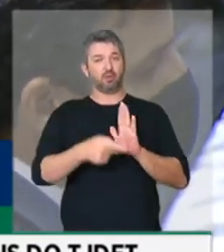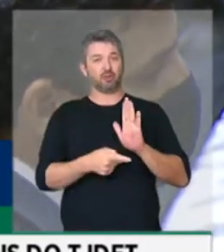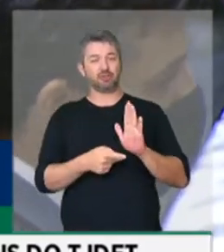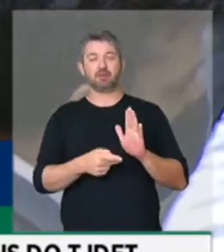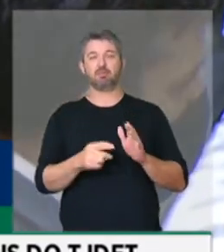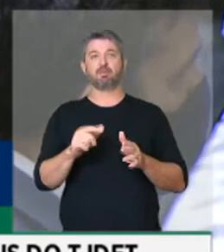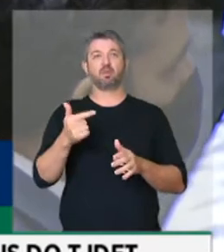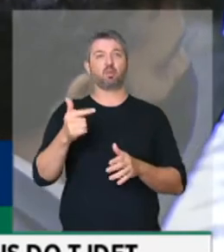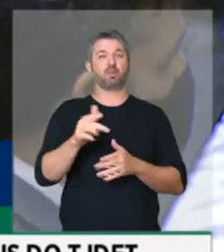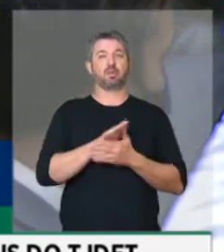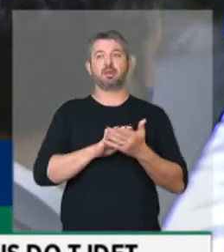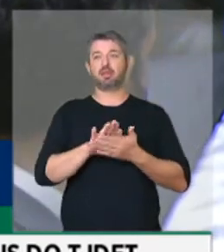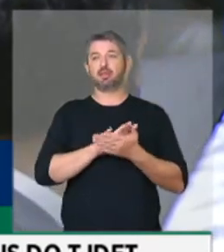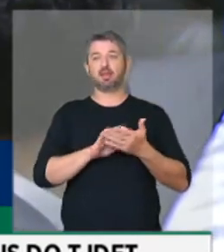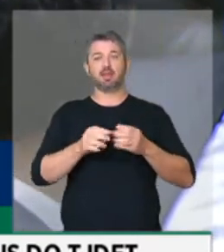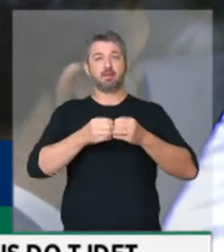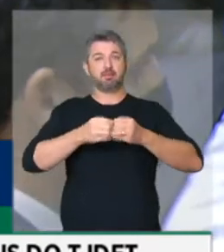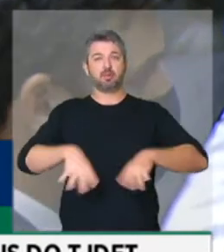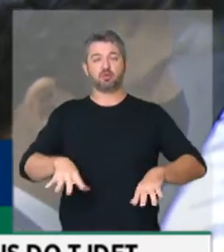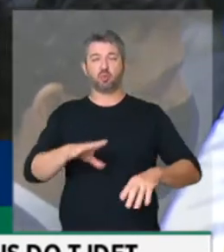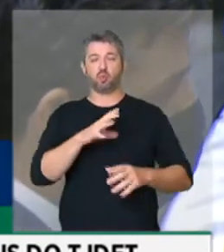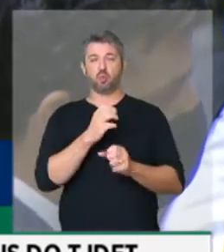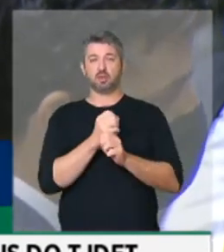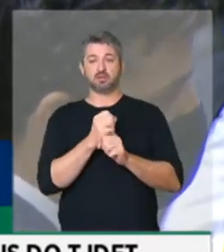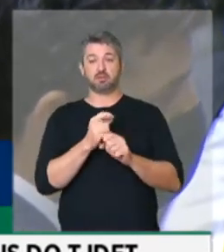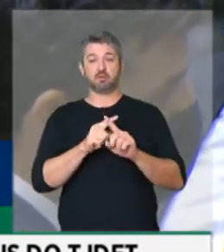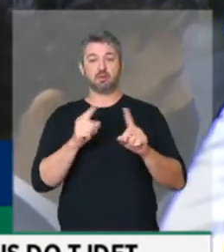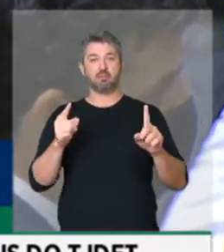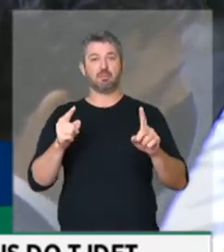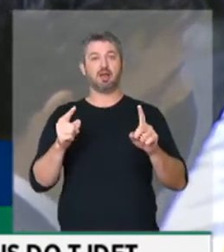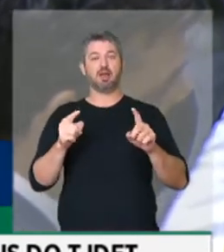tem impacto orçamentário, mas é uma